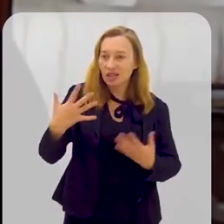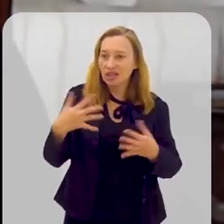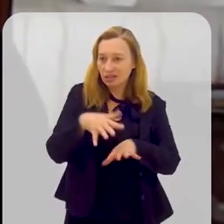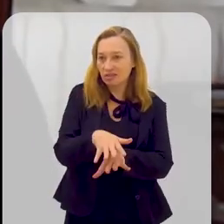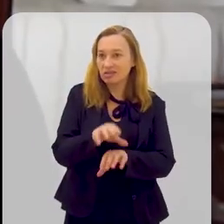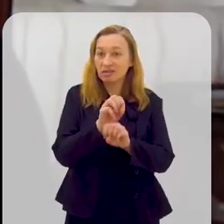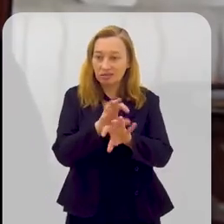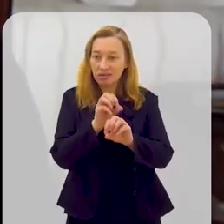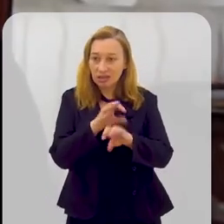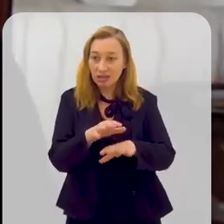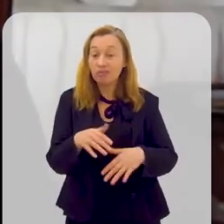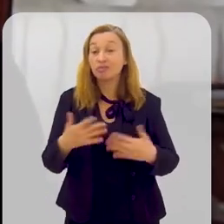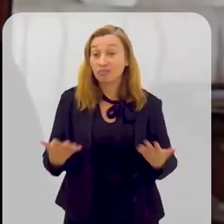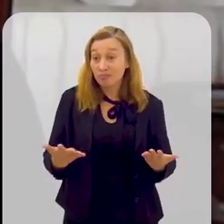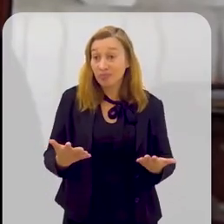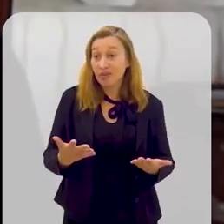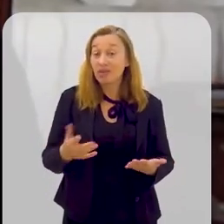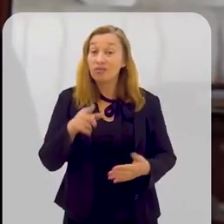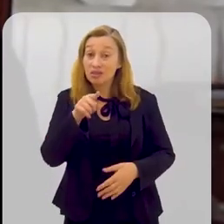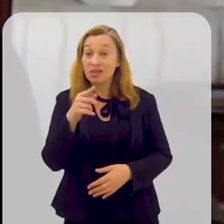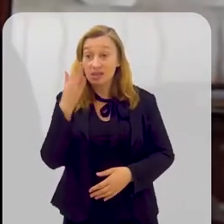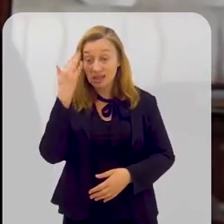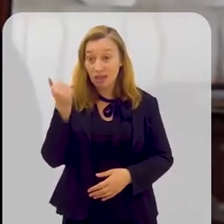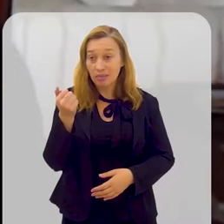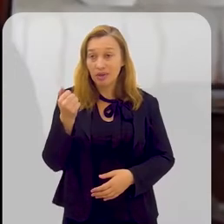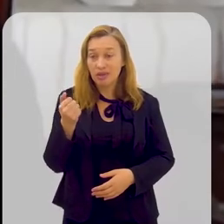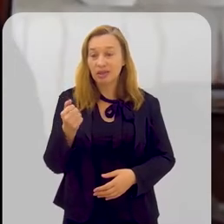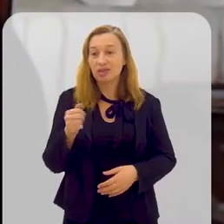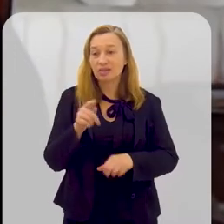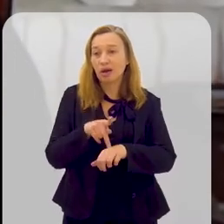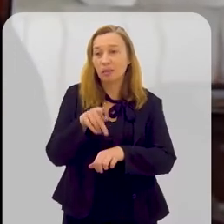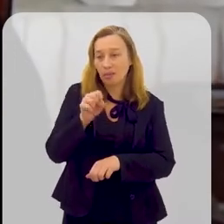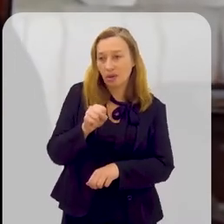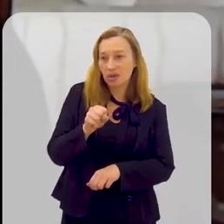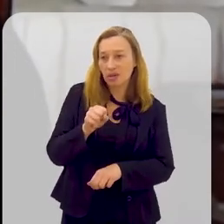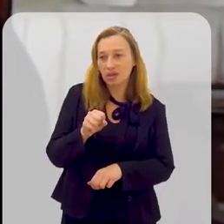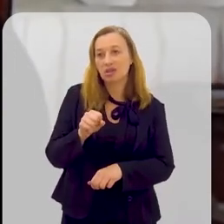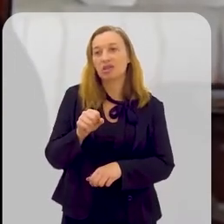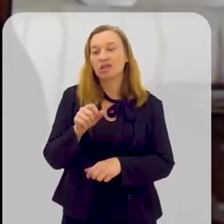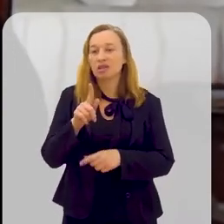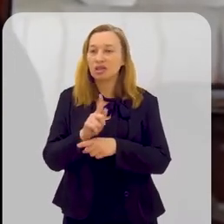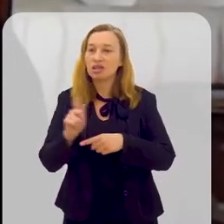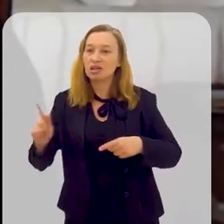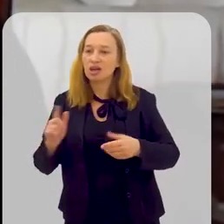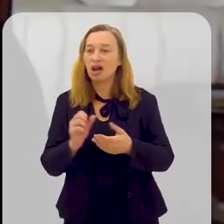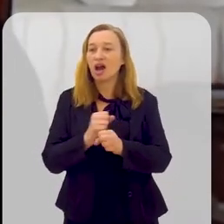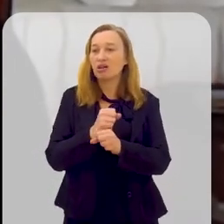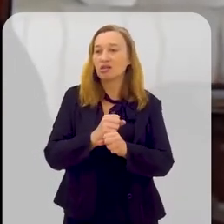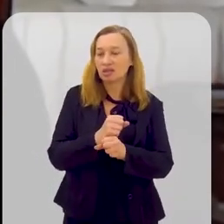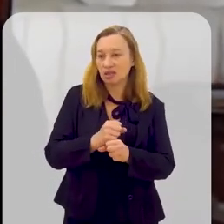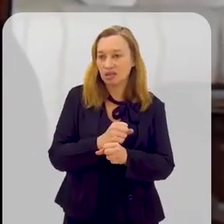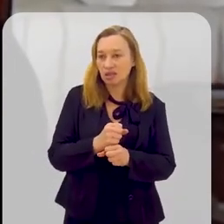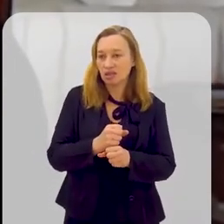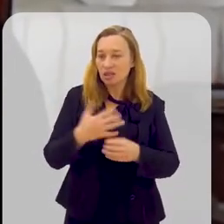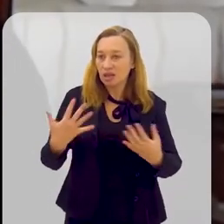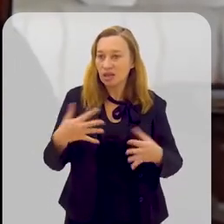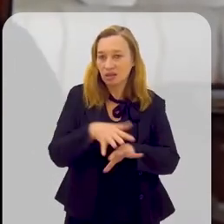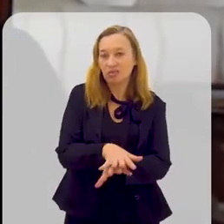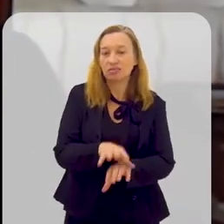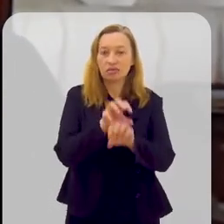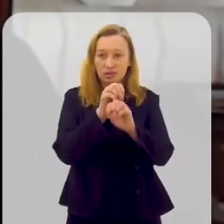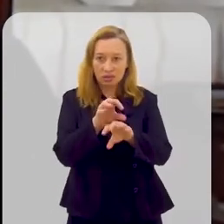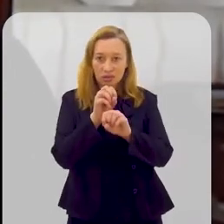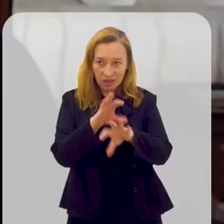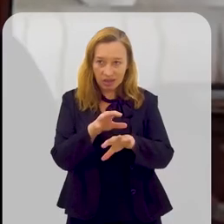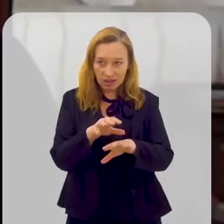Você fala muito em inclusão em educação só para você saber e na pós-graduação eu dei durante alguns anos a disciplina